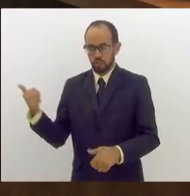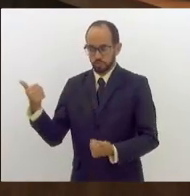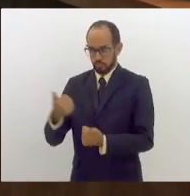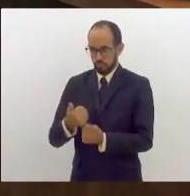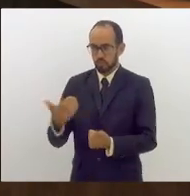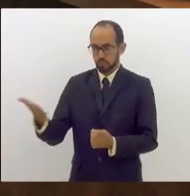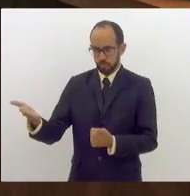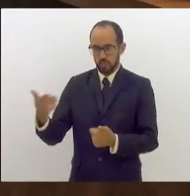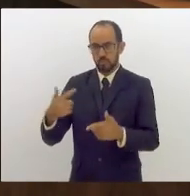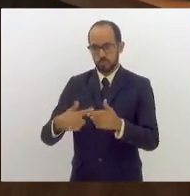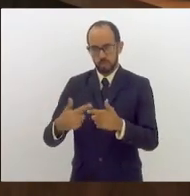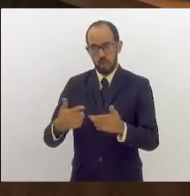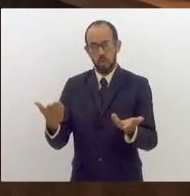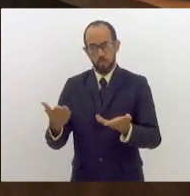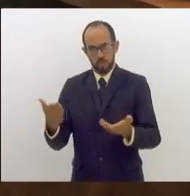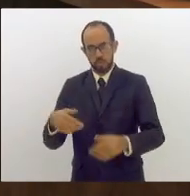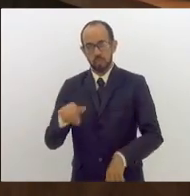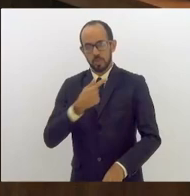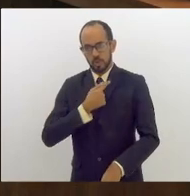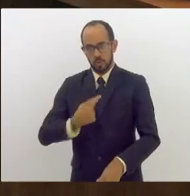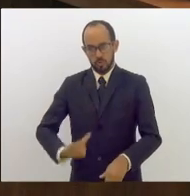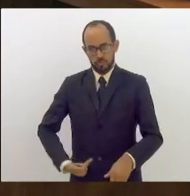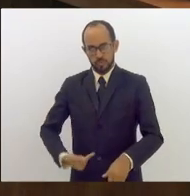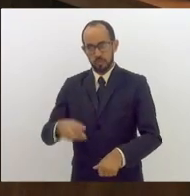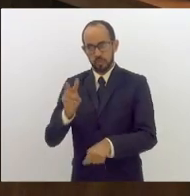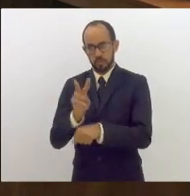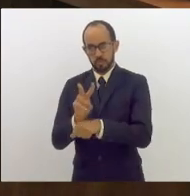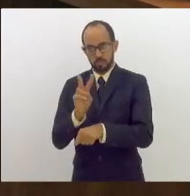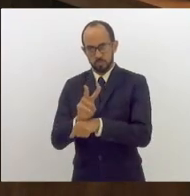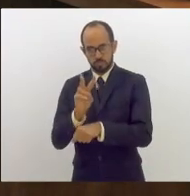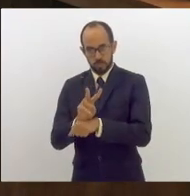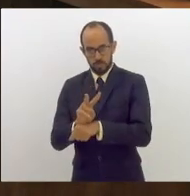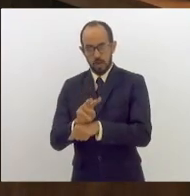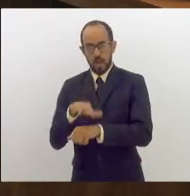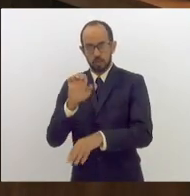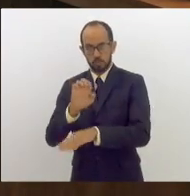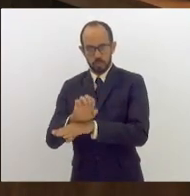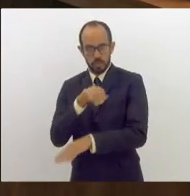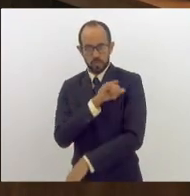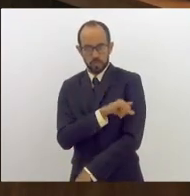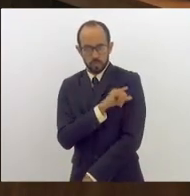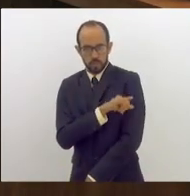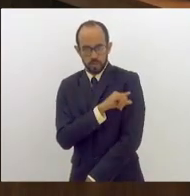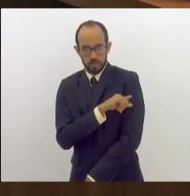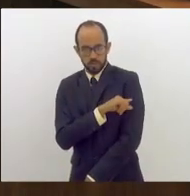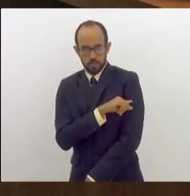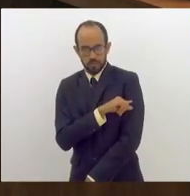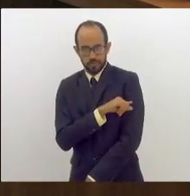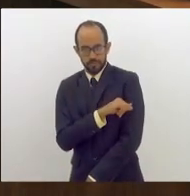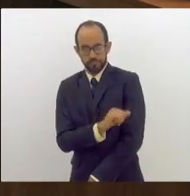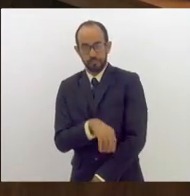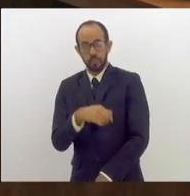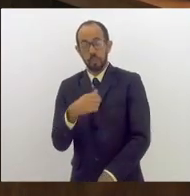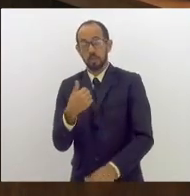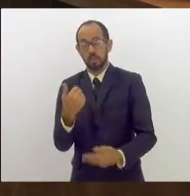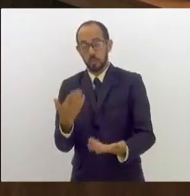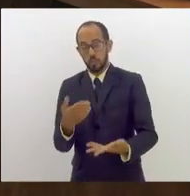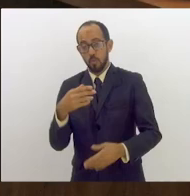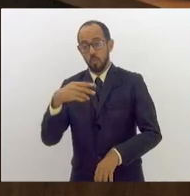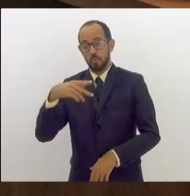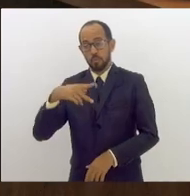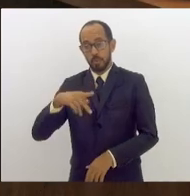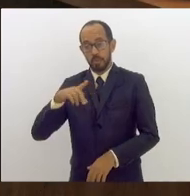porque hoje está respondendo pela governança do estado que o pdl